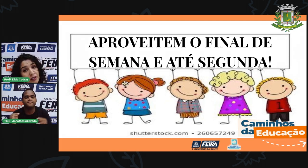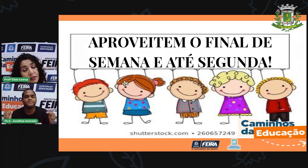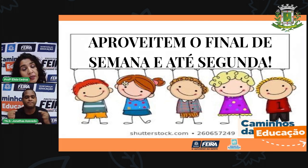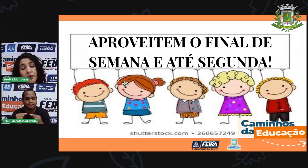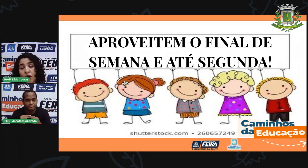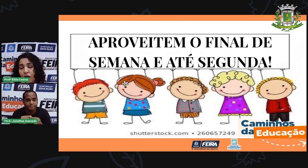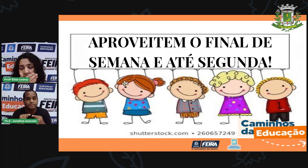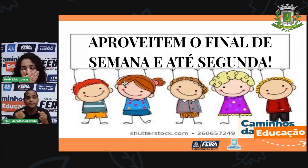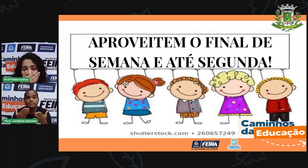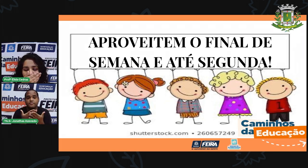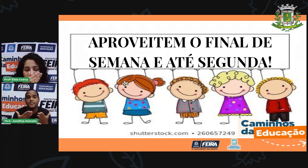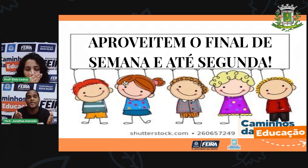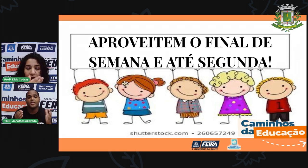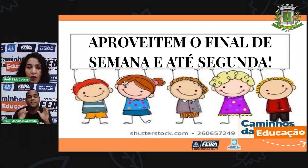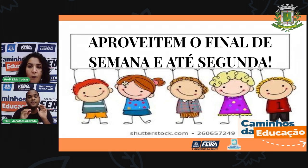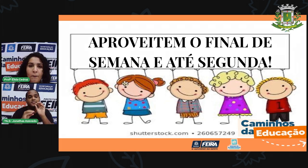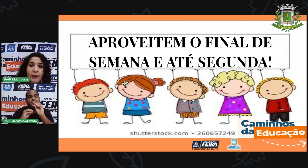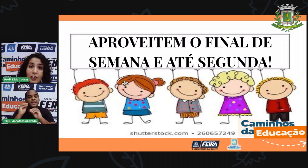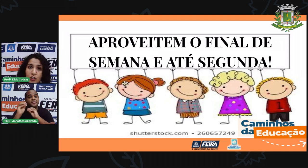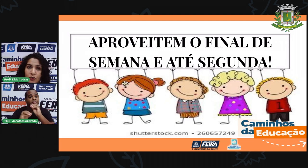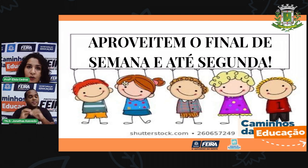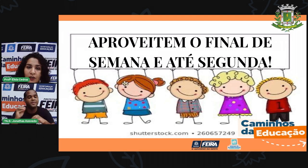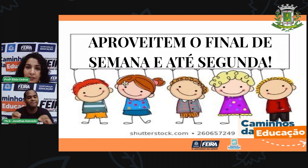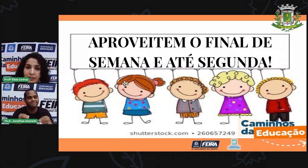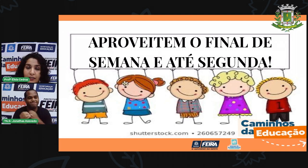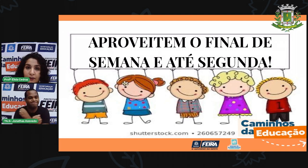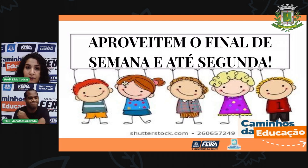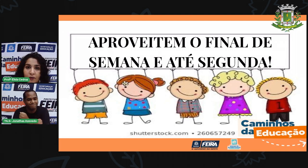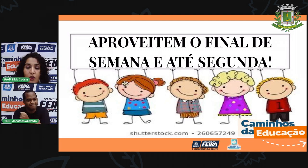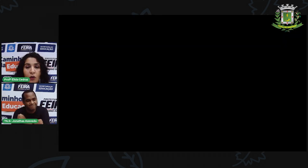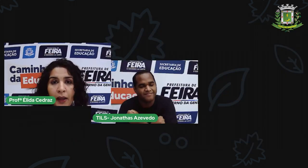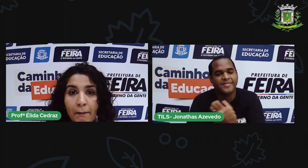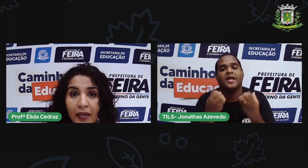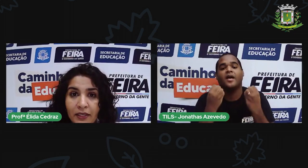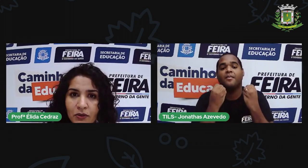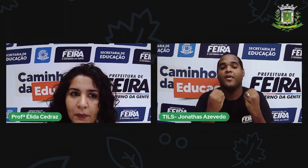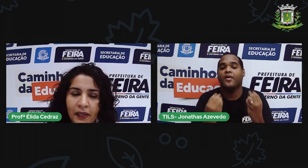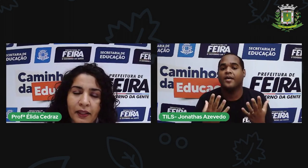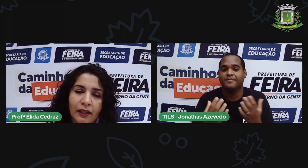de semana. Ó, um beijo no coração,